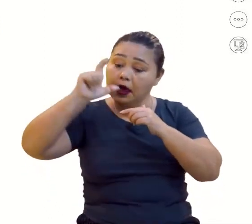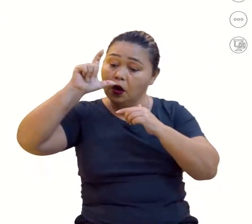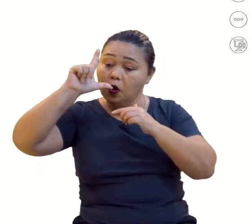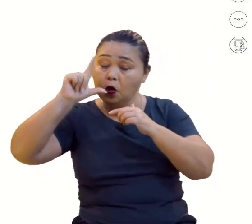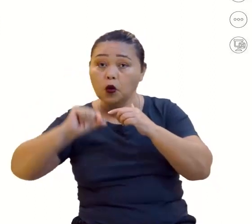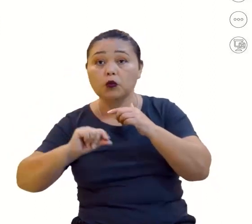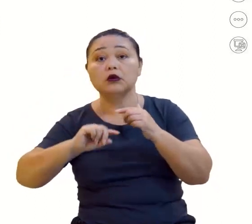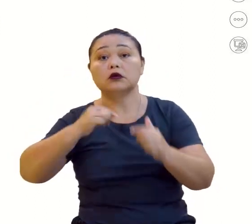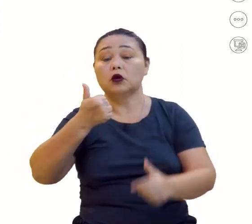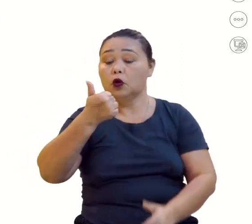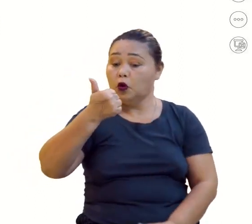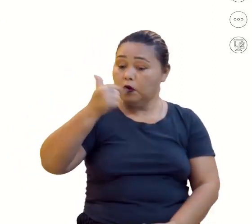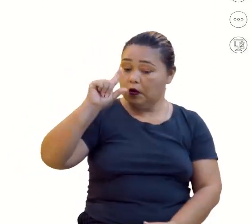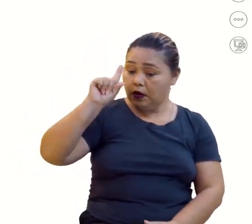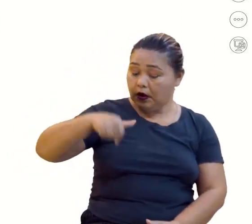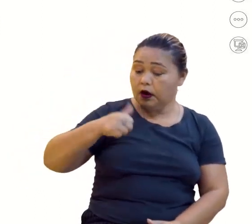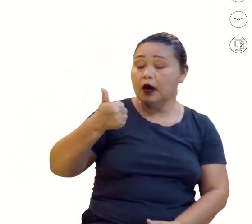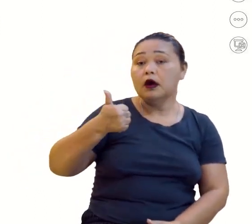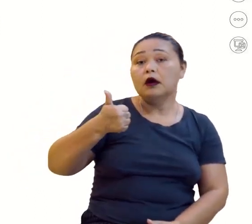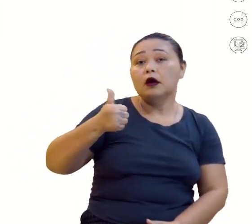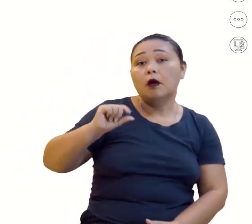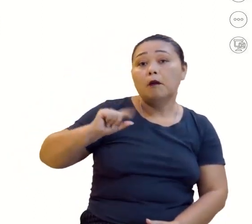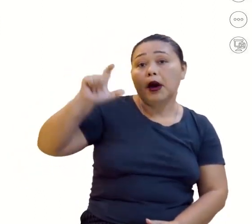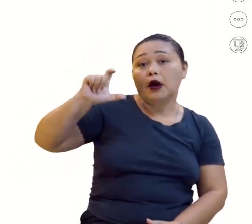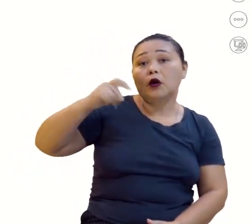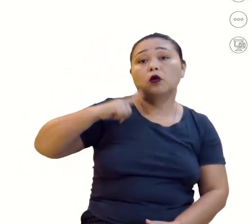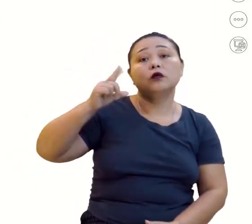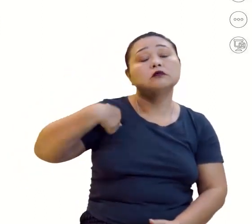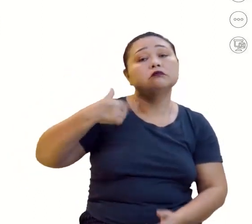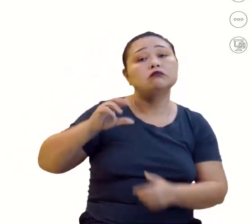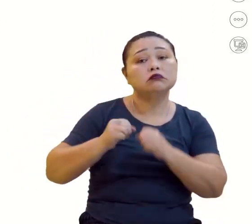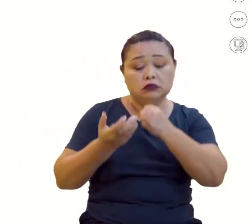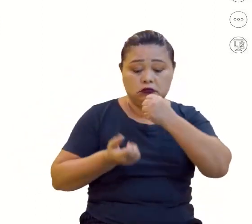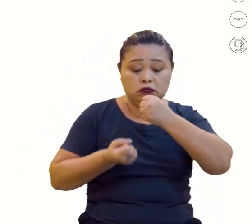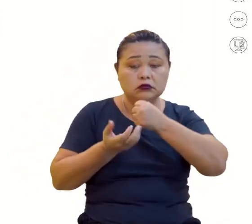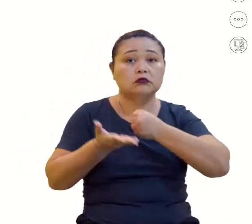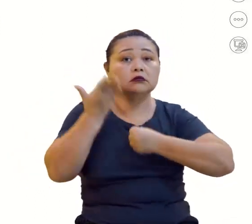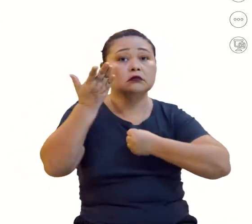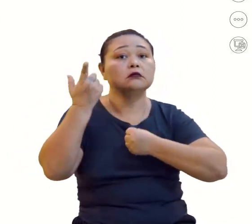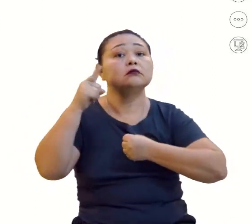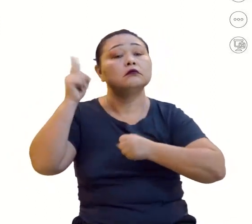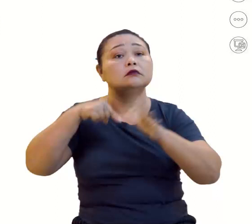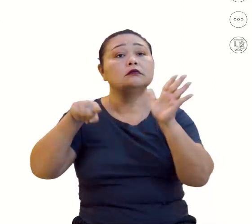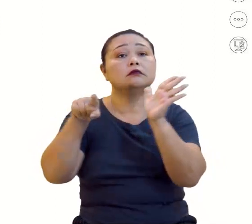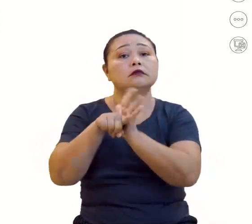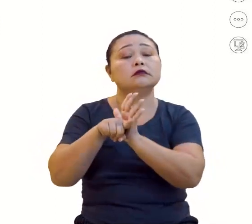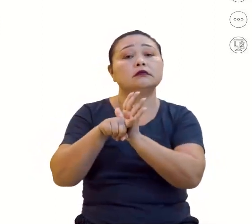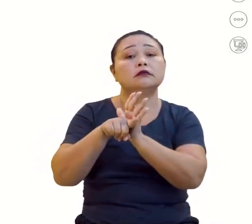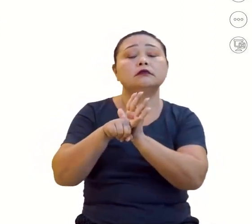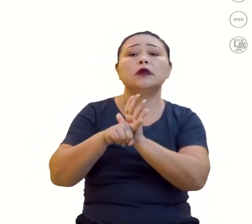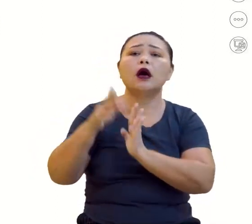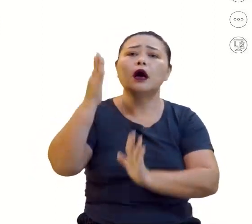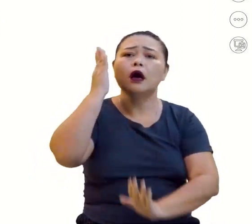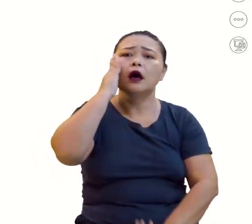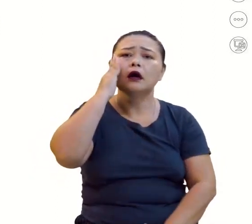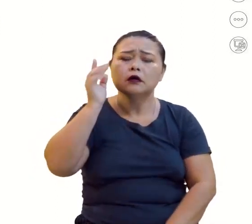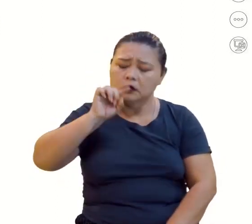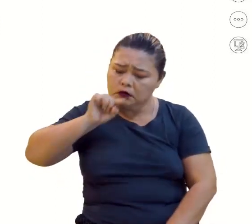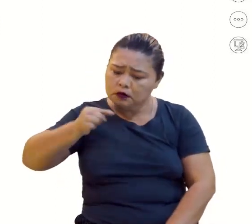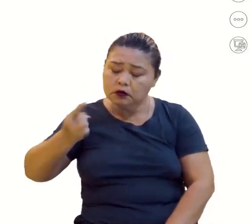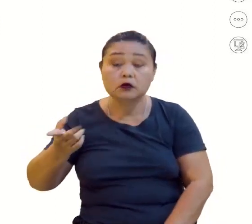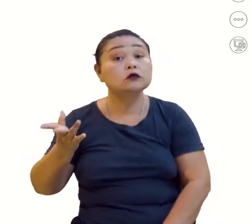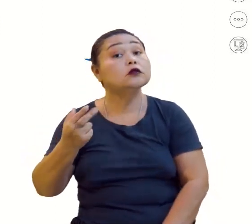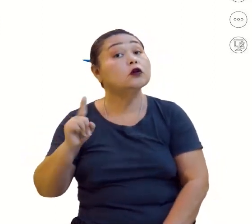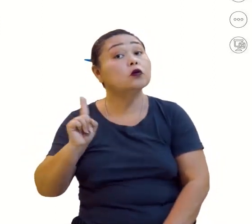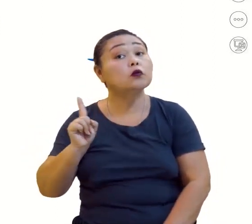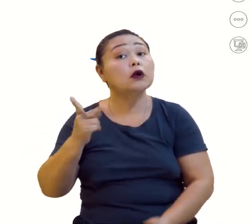0,00011? É maior, professor. Então, se ele é maior, o meu expoente fica negativo. Mas se eu soubesse só dos pulinhos, não tinha como errar. Por quê?